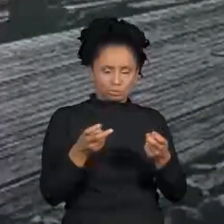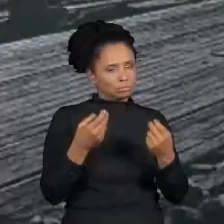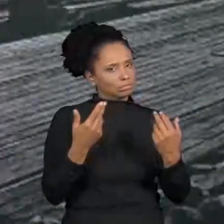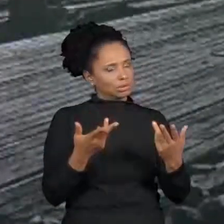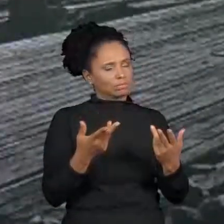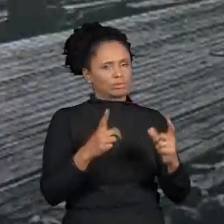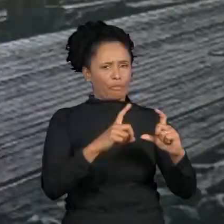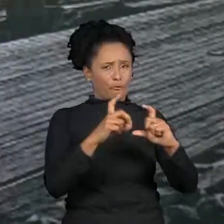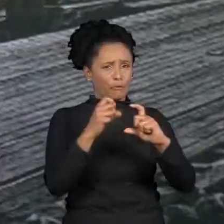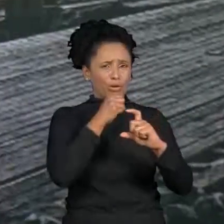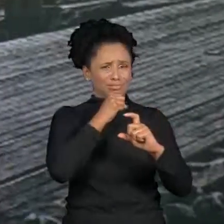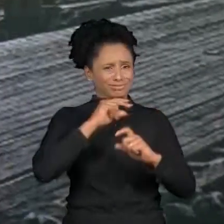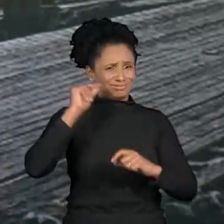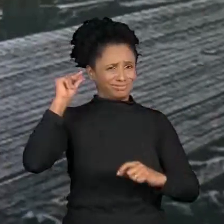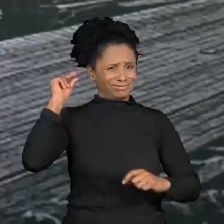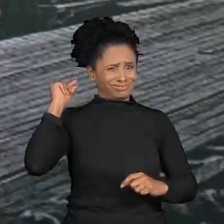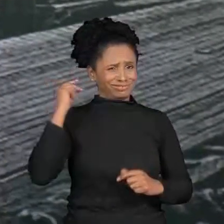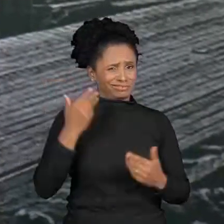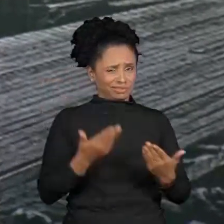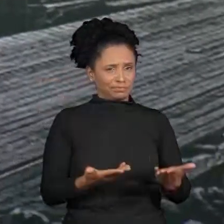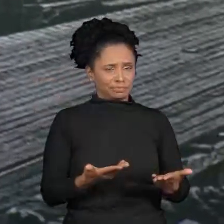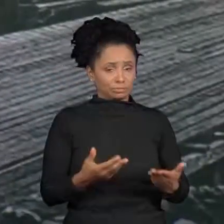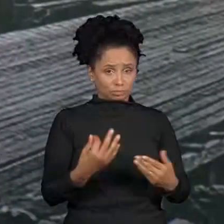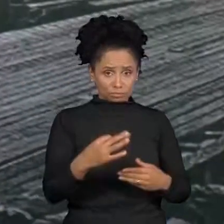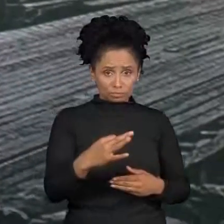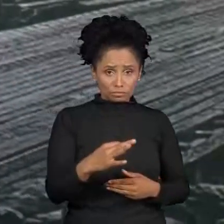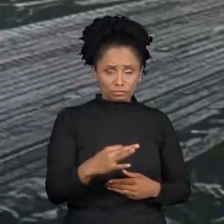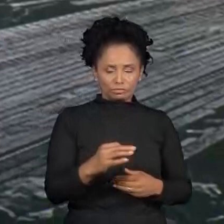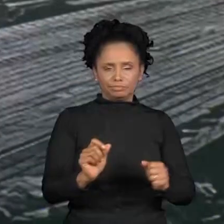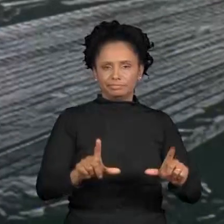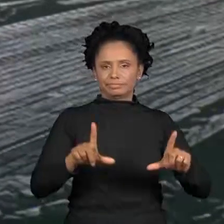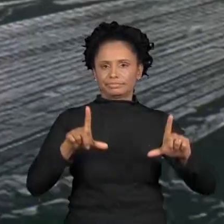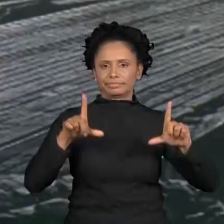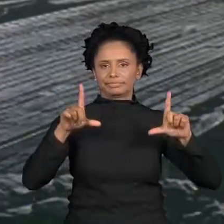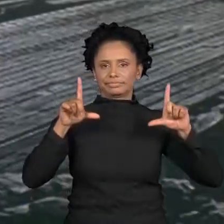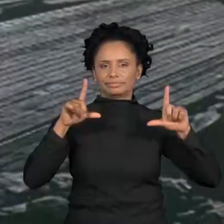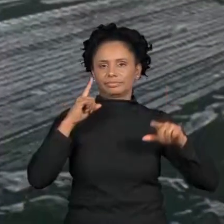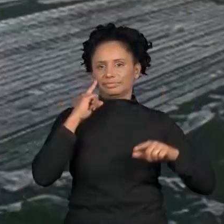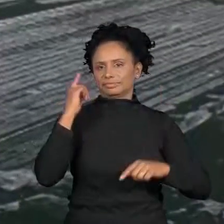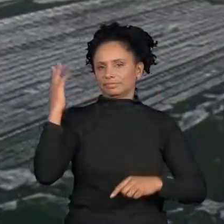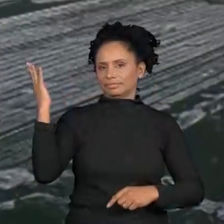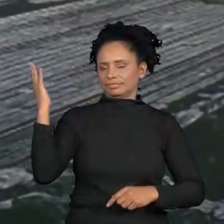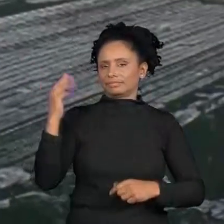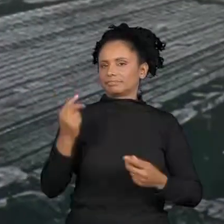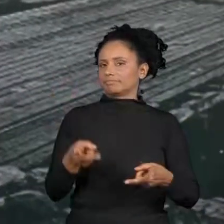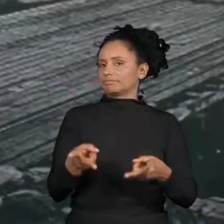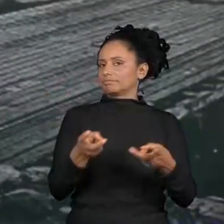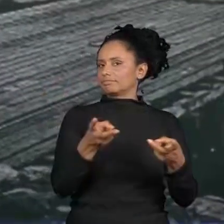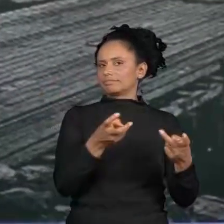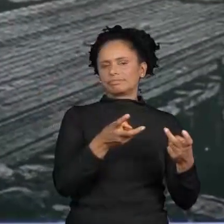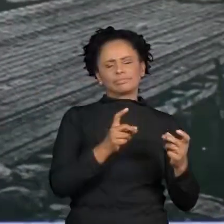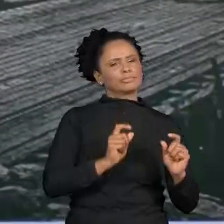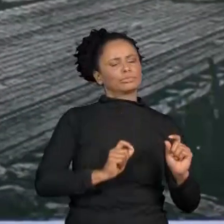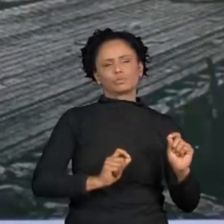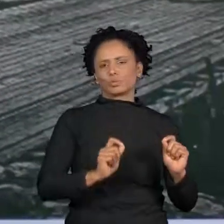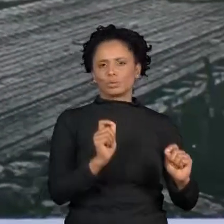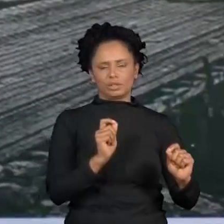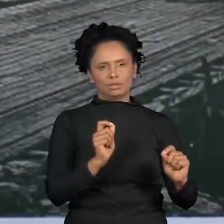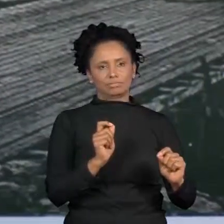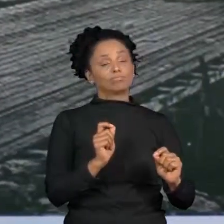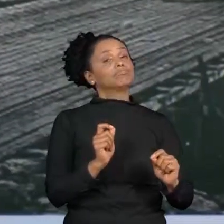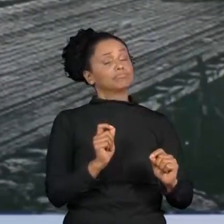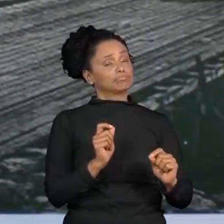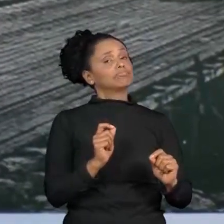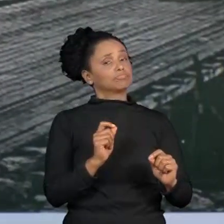antiga, certo? Olha só, aproximando aí a imagem, Então eu consigo perceber bem aí que